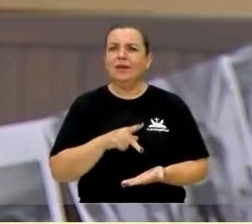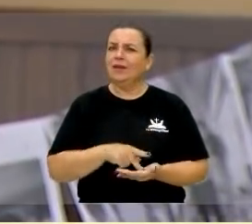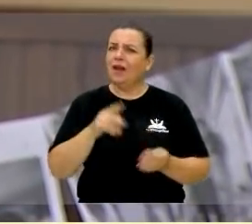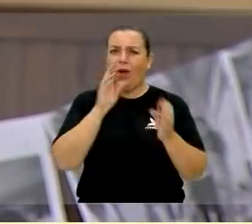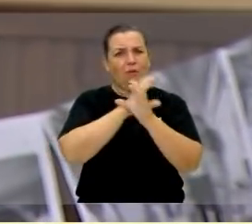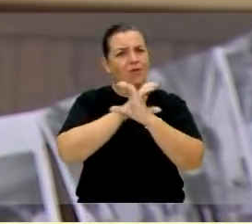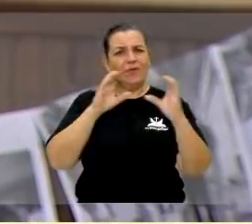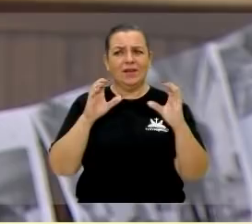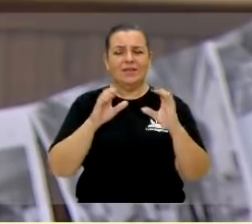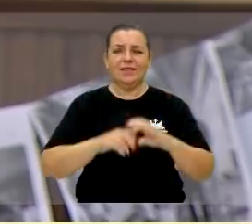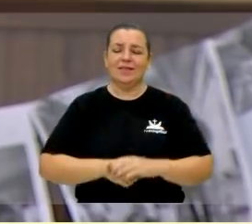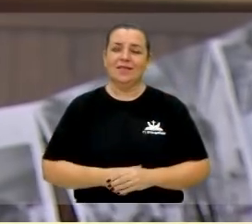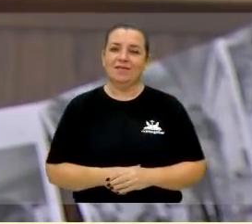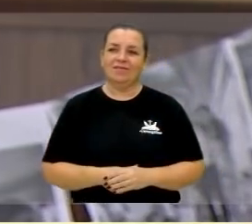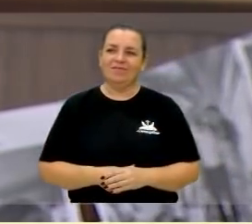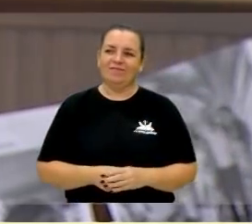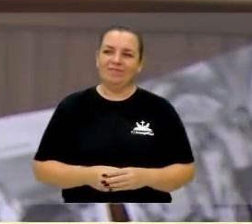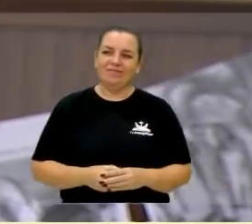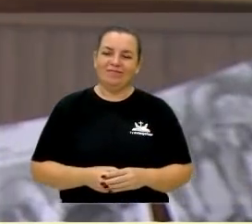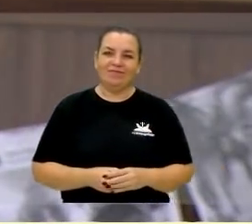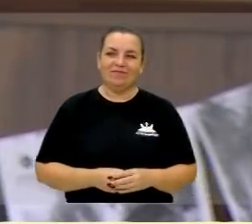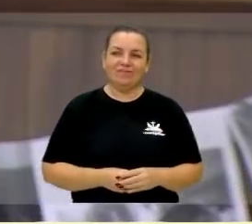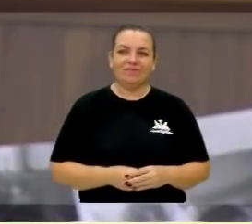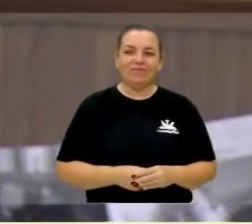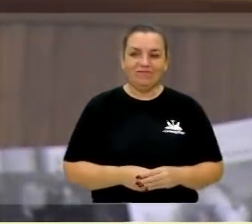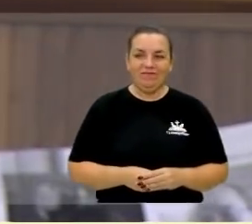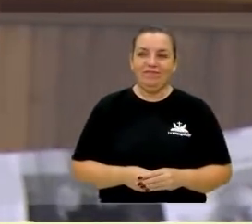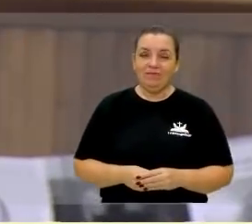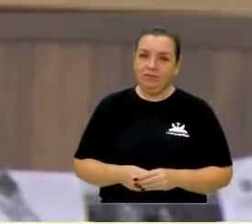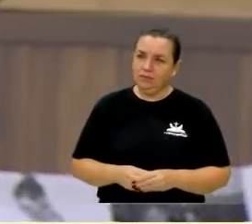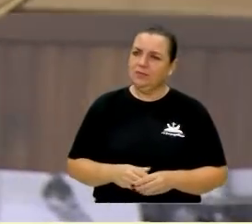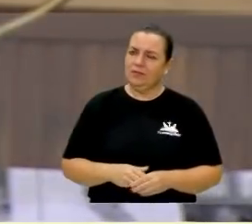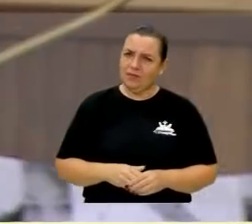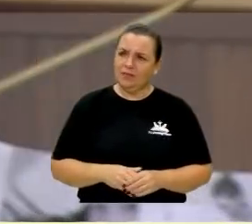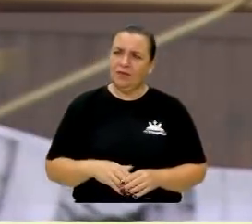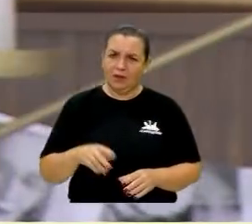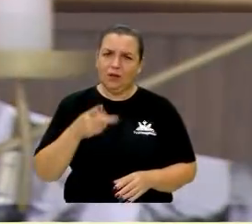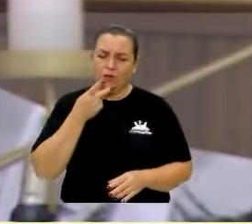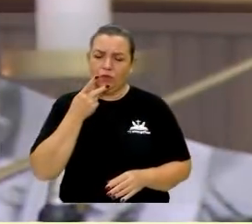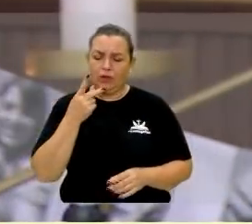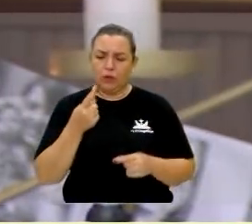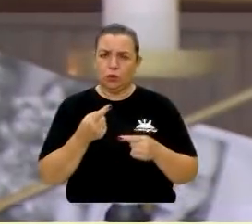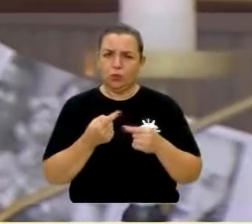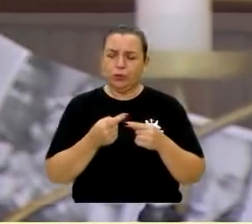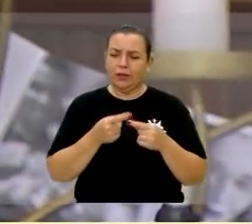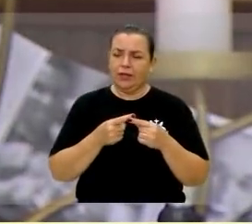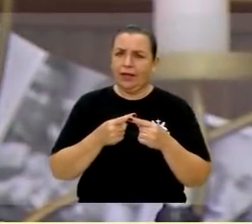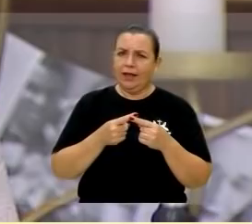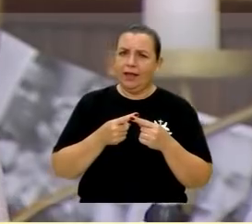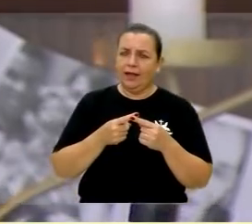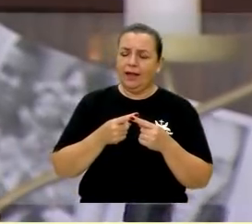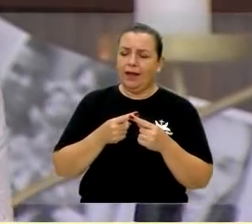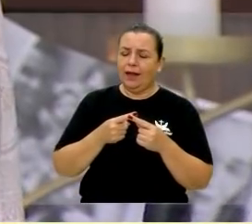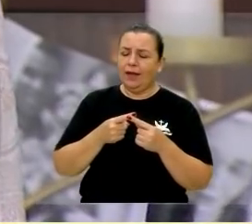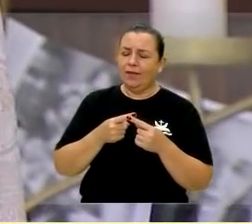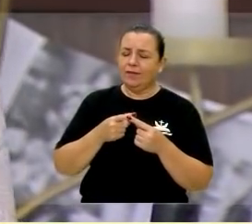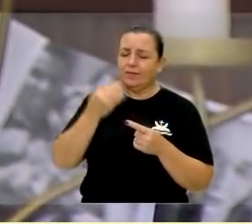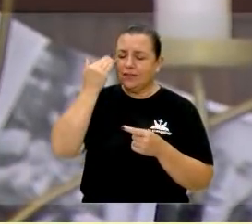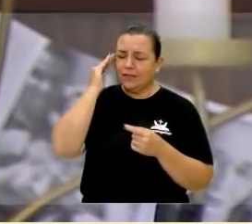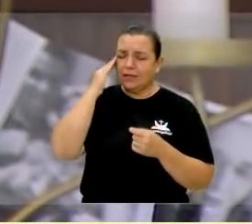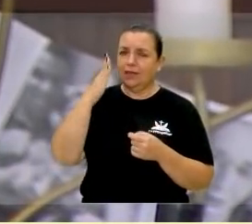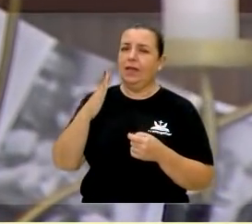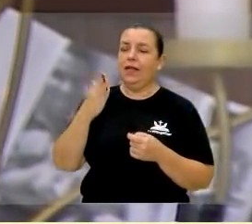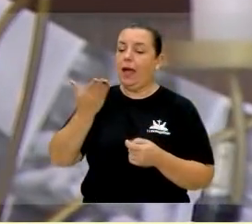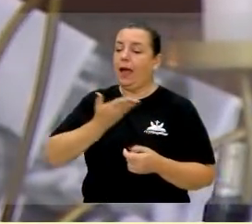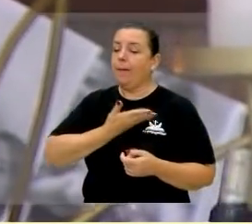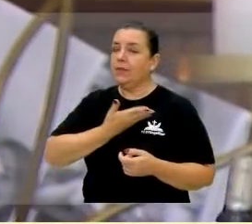confiança. E eu estou partindo do relacionamento humano, que é mais fácil de compreender. Por